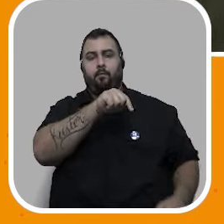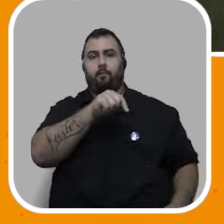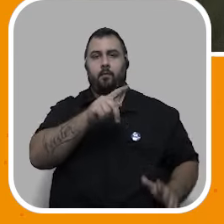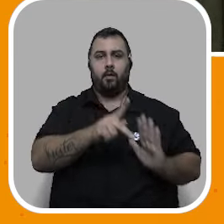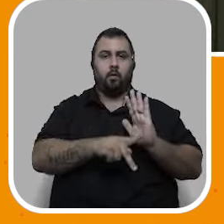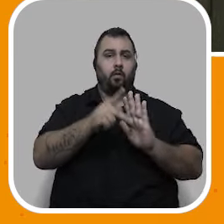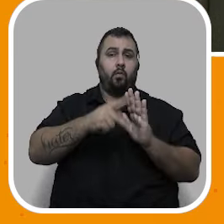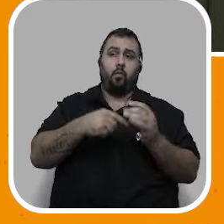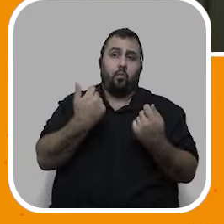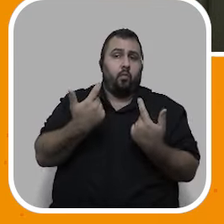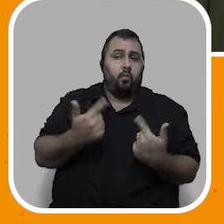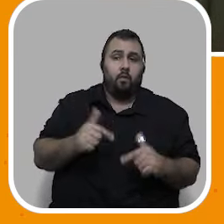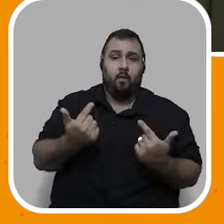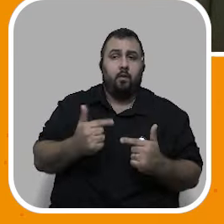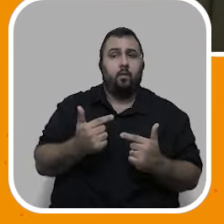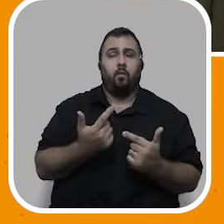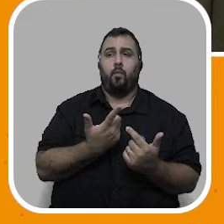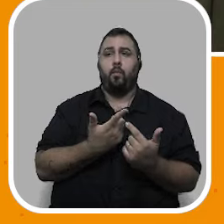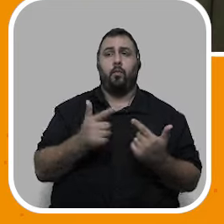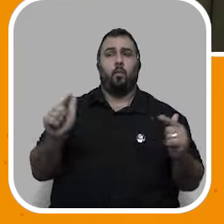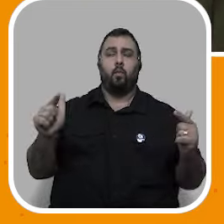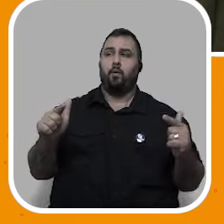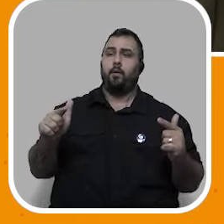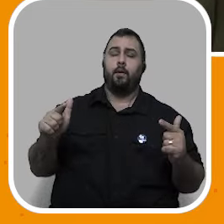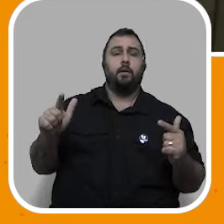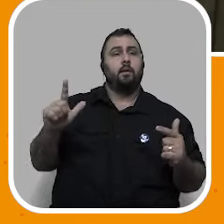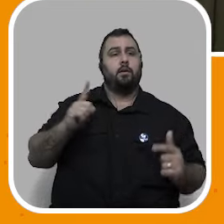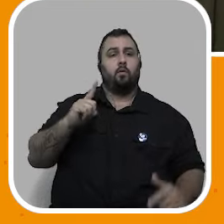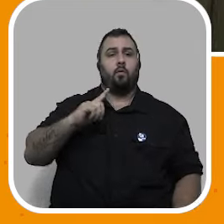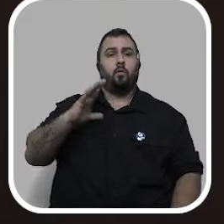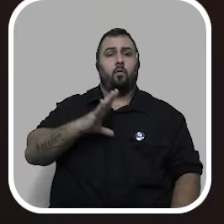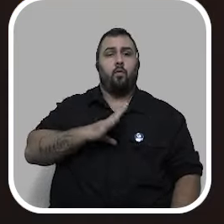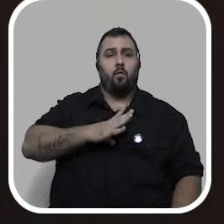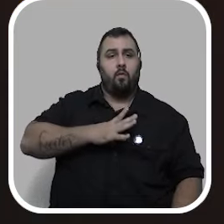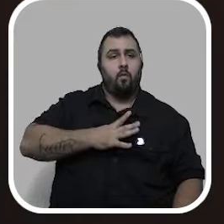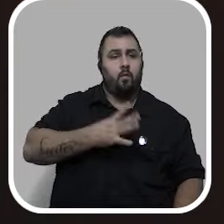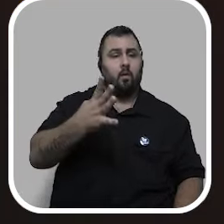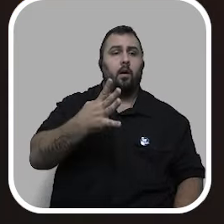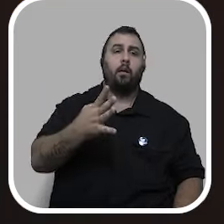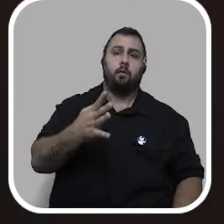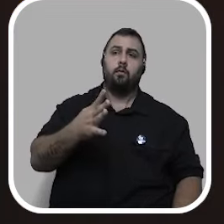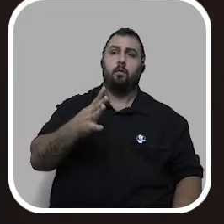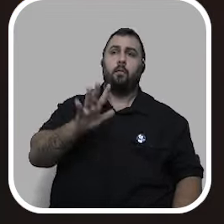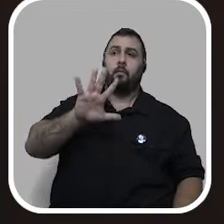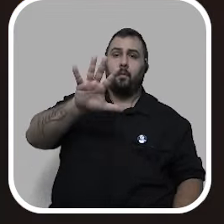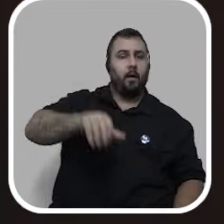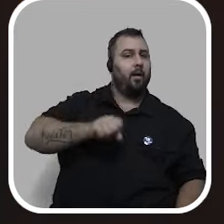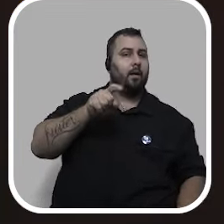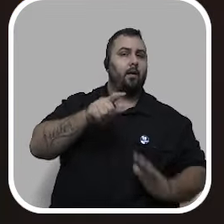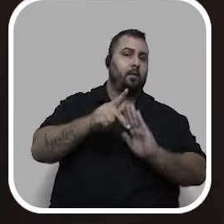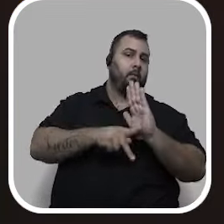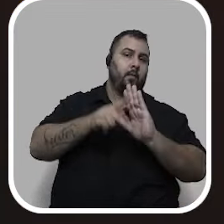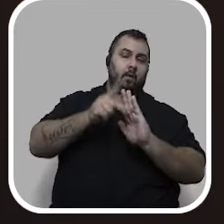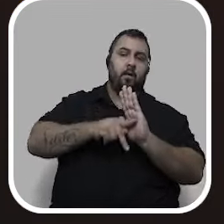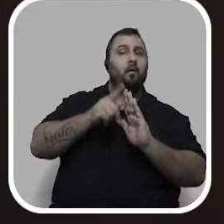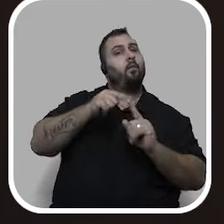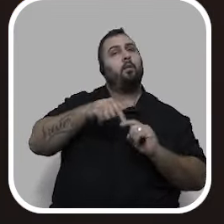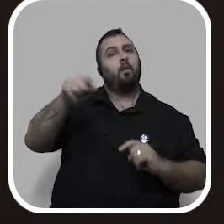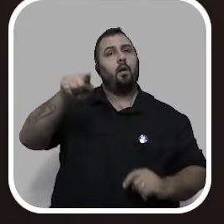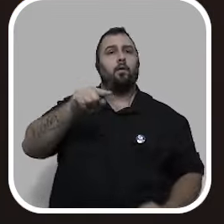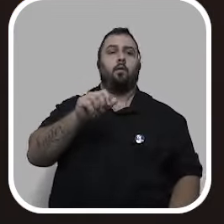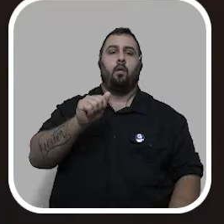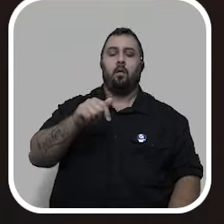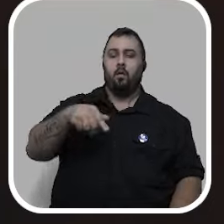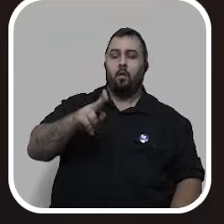tinha ninguém que tivesse coragem de pegar esse projeto eu fui no aquar rio